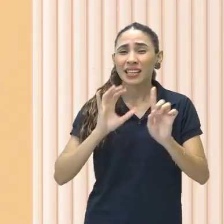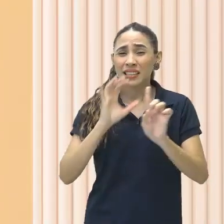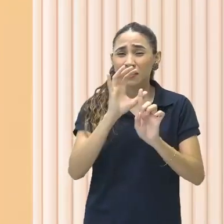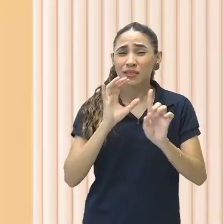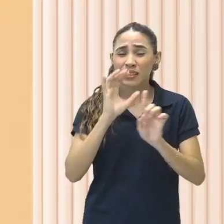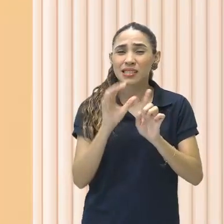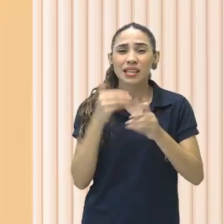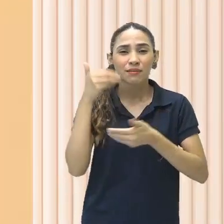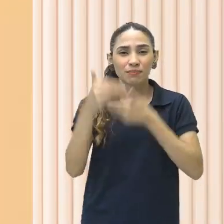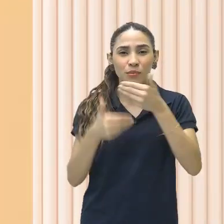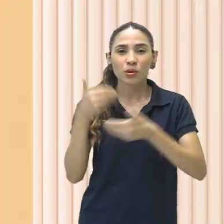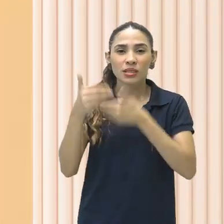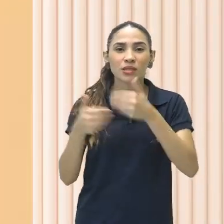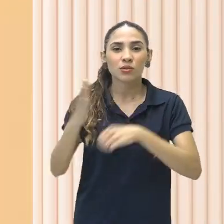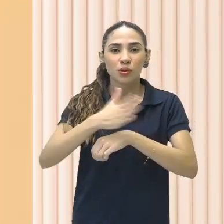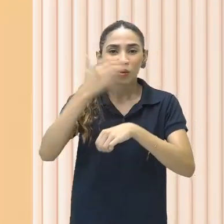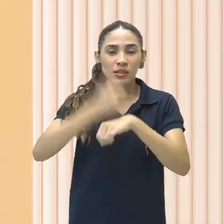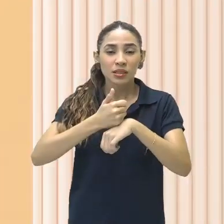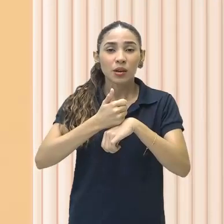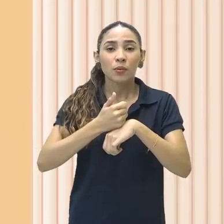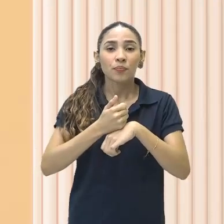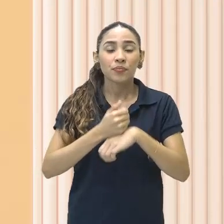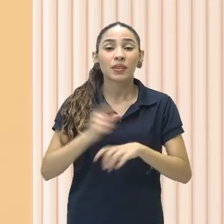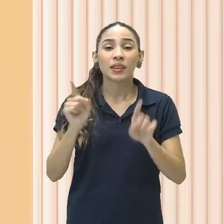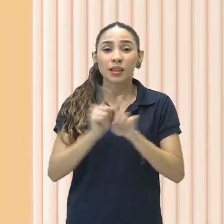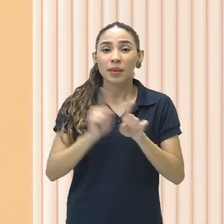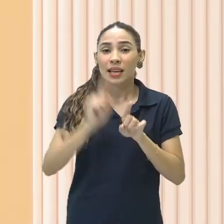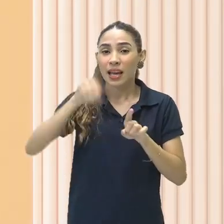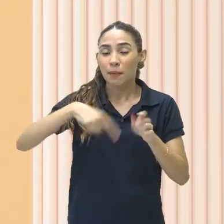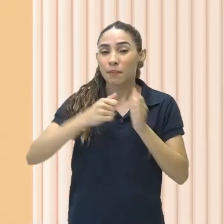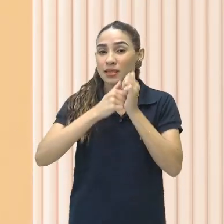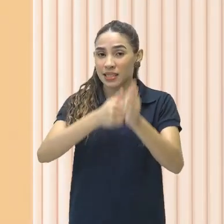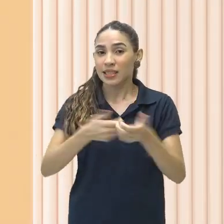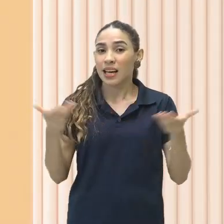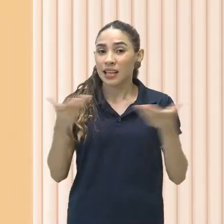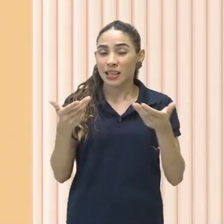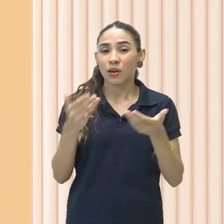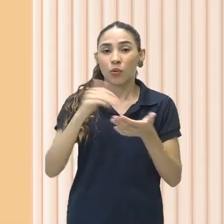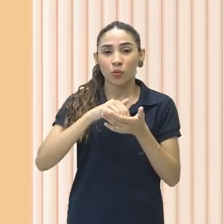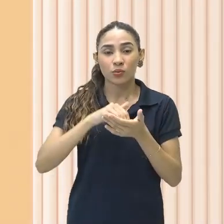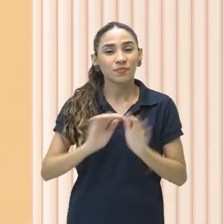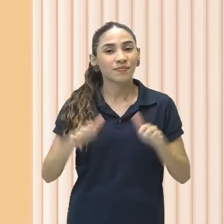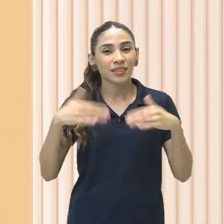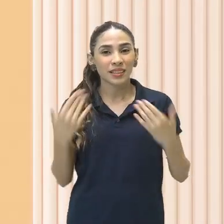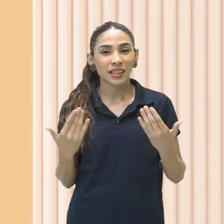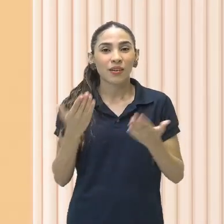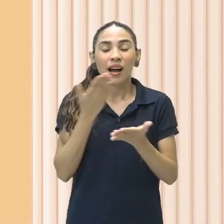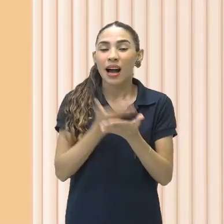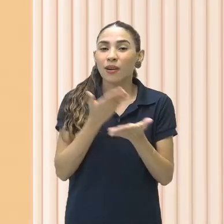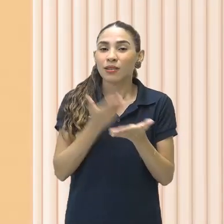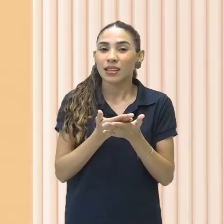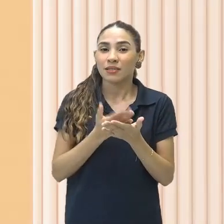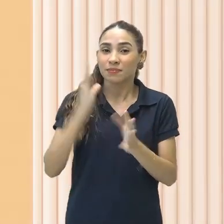o processo de colonização e ainda são percebidas até hoje. Então, queridos,